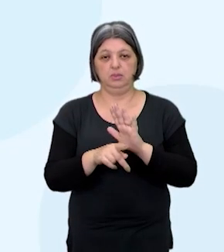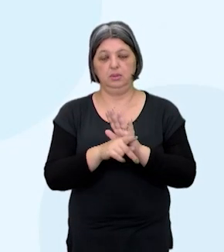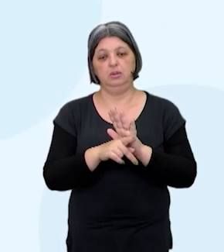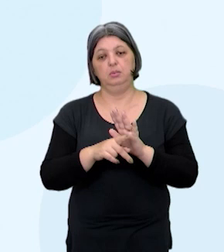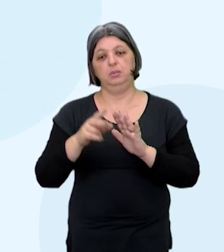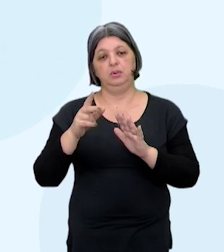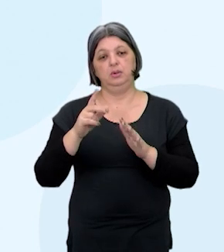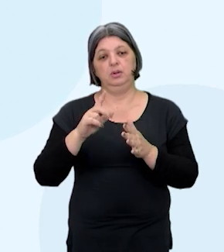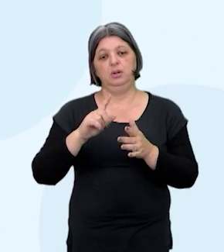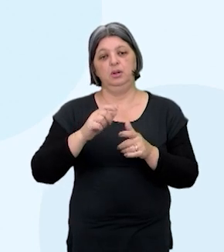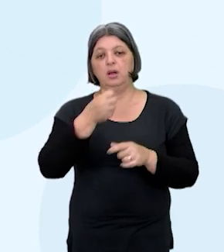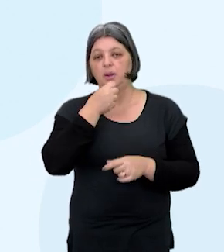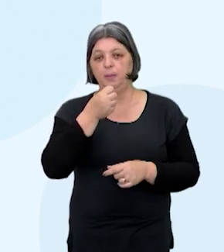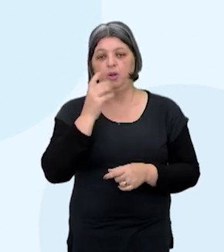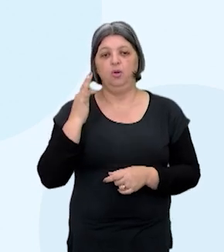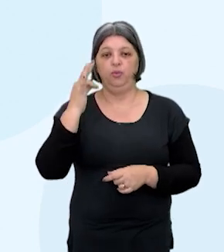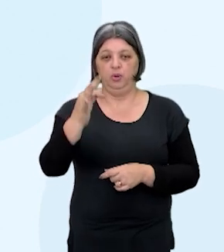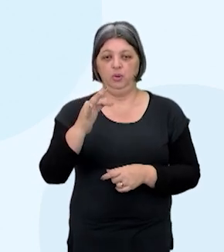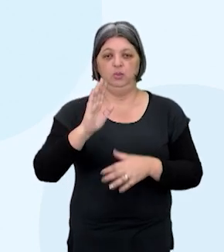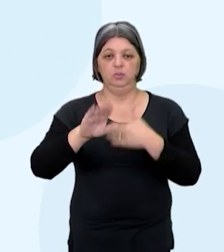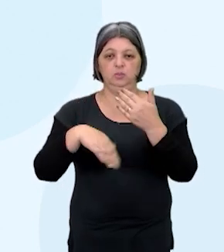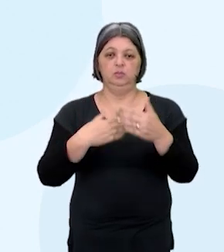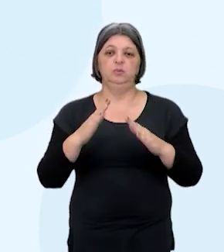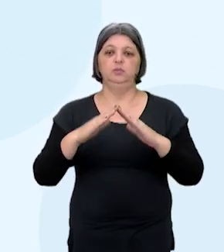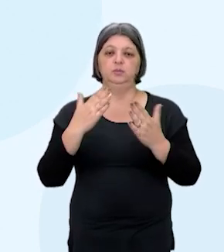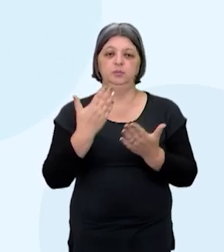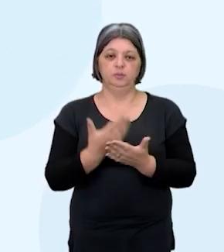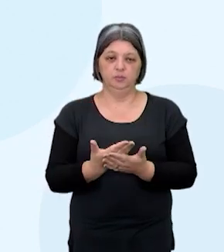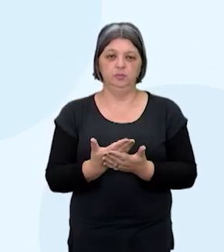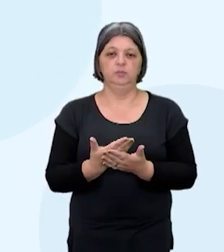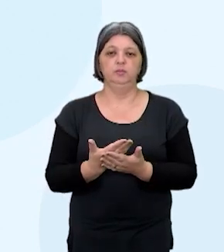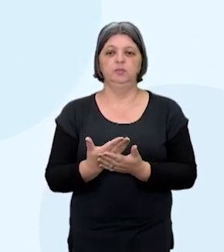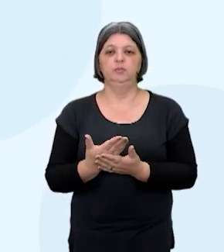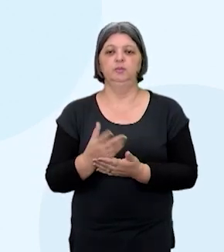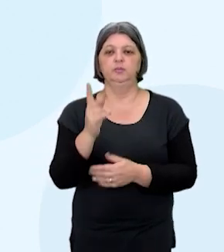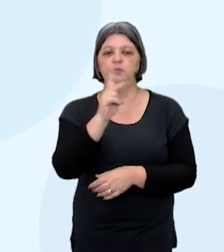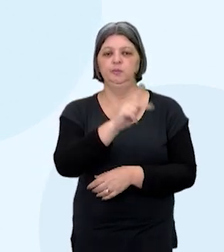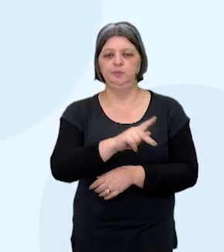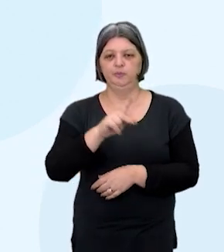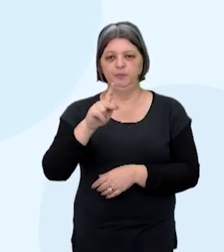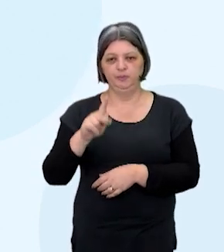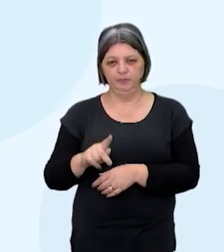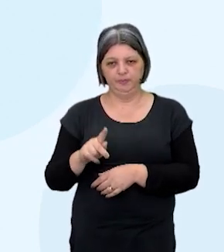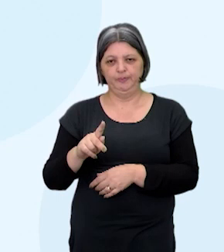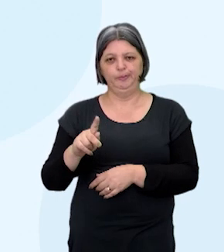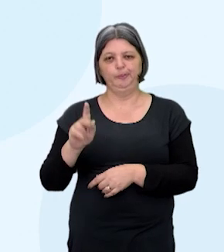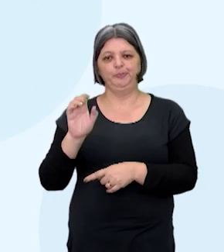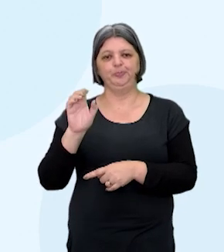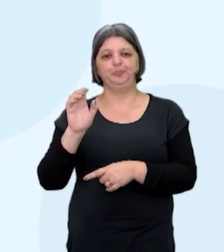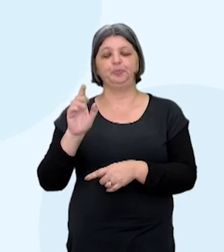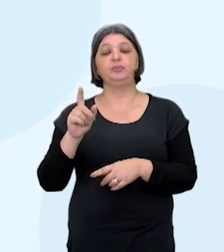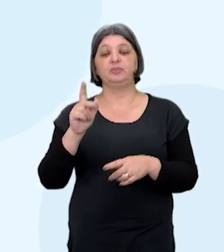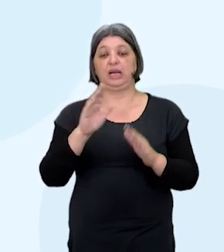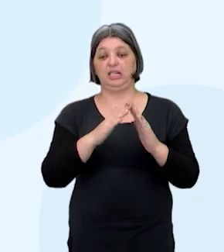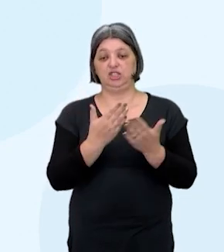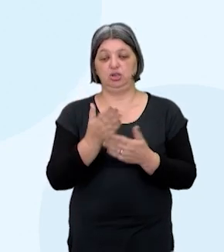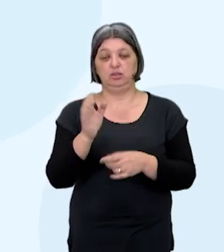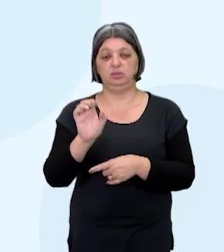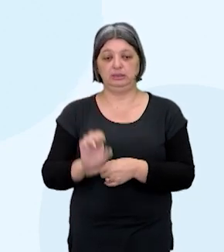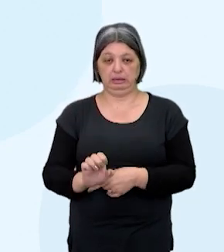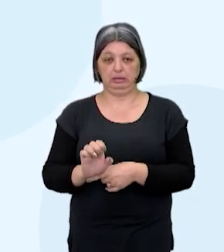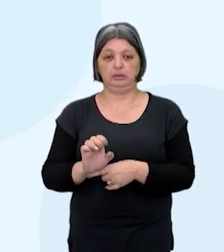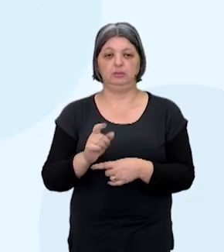Futuro, desenvolvido na Escola Estadual Professora Salim Mudê, de Guarulhos, Diretoria Norte, pela professora